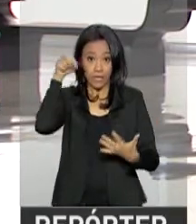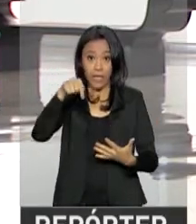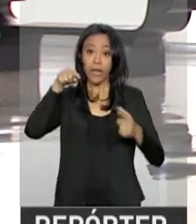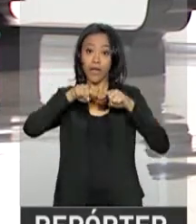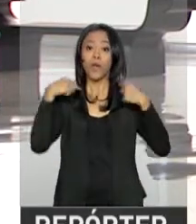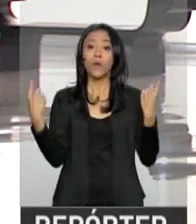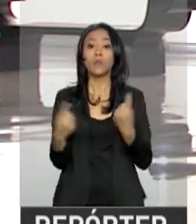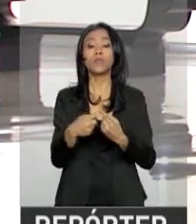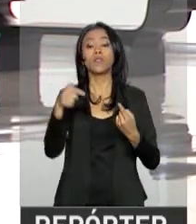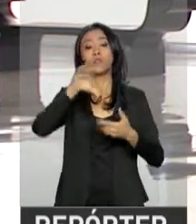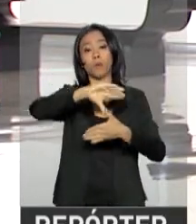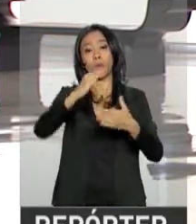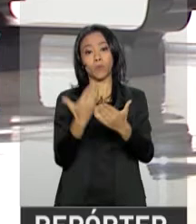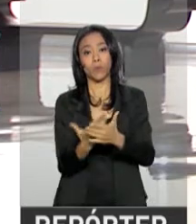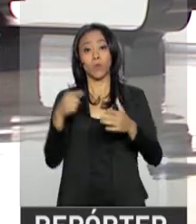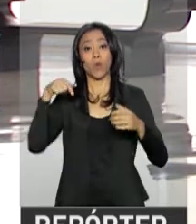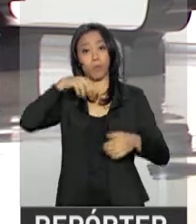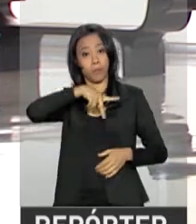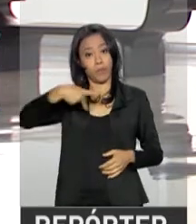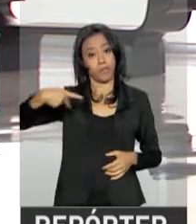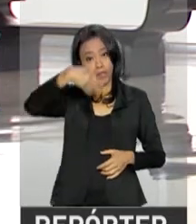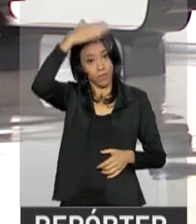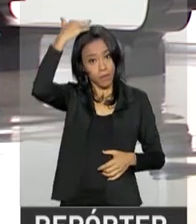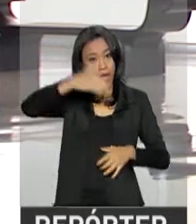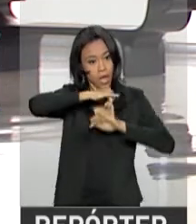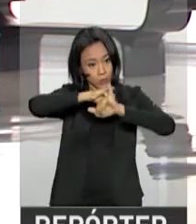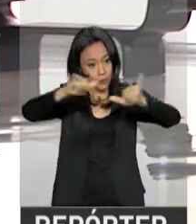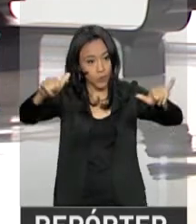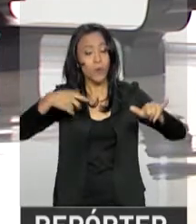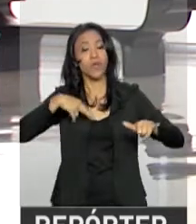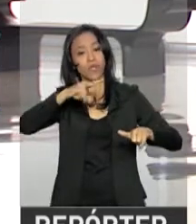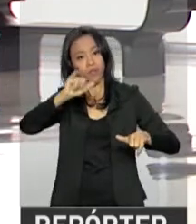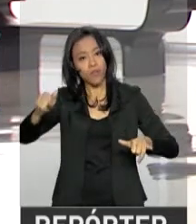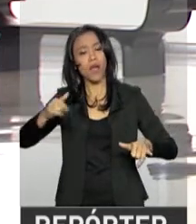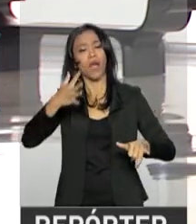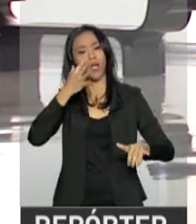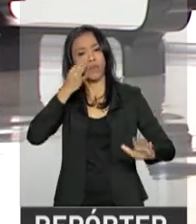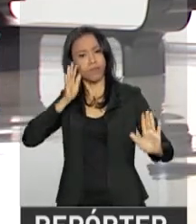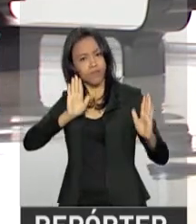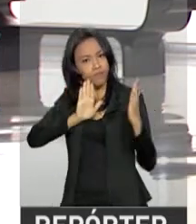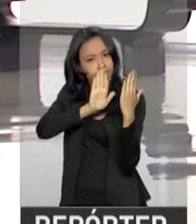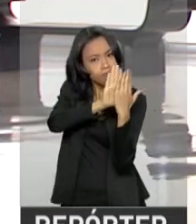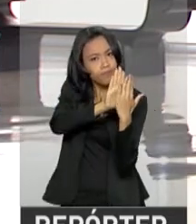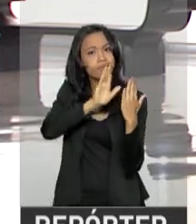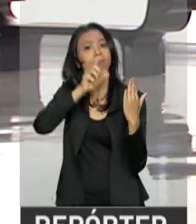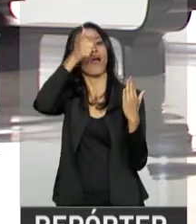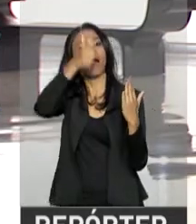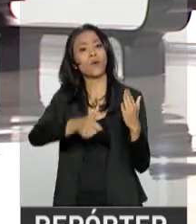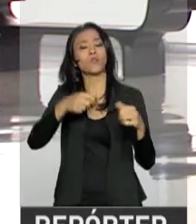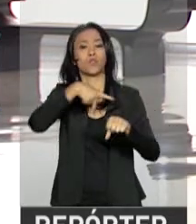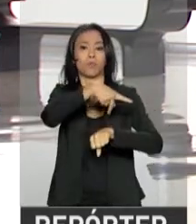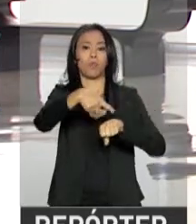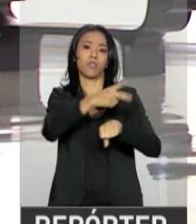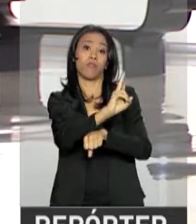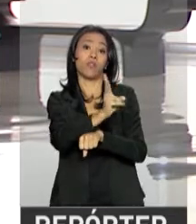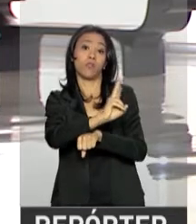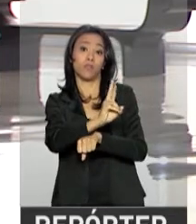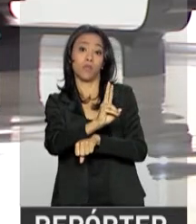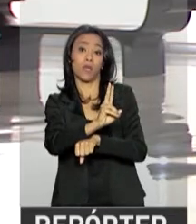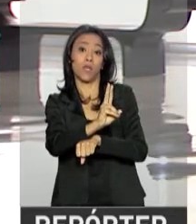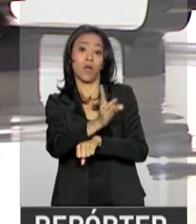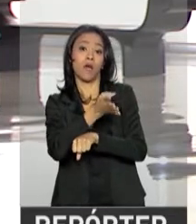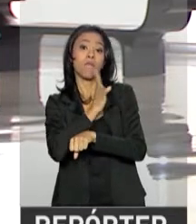michel temer anunciou aos líderes do bloco que pretende ir pessoalmente à venezuela ainda nesta semana para conhecer o trabalho